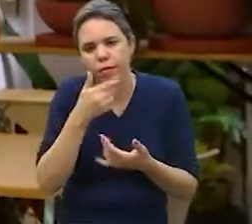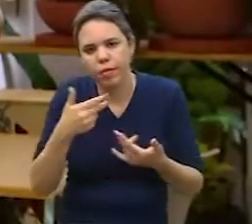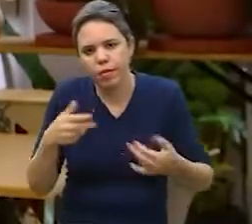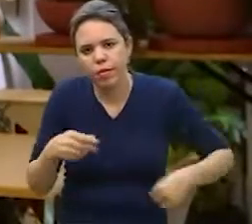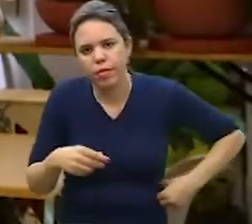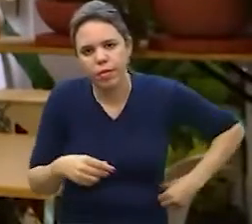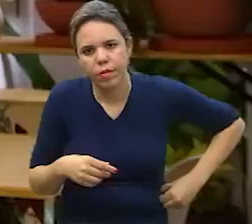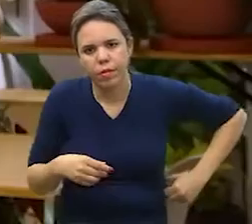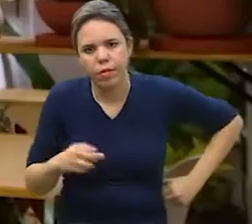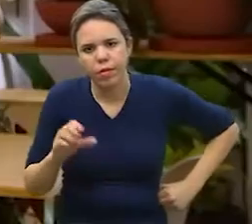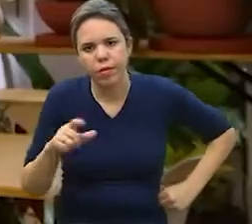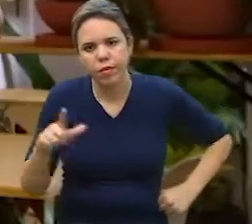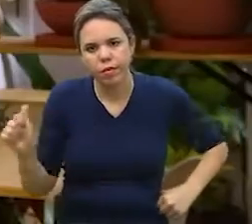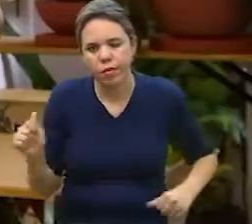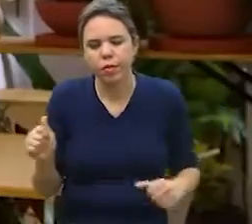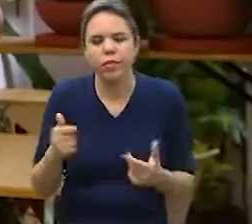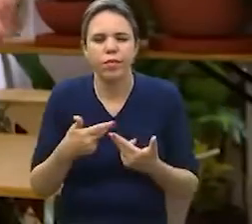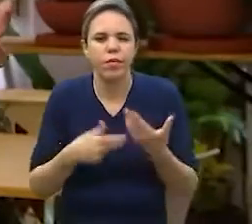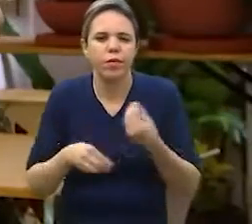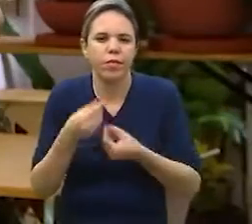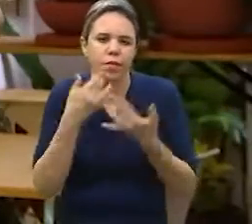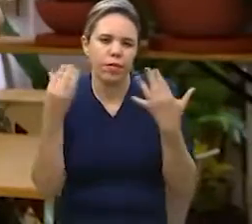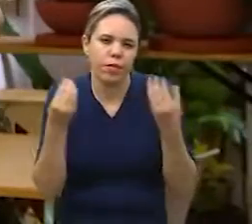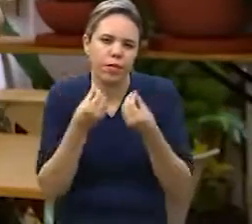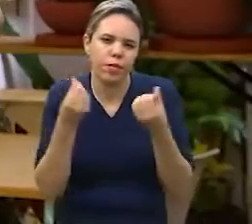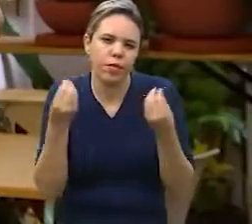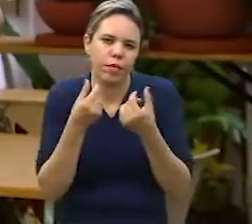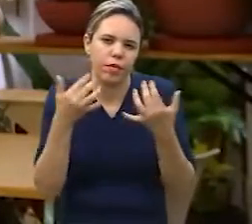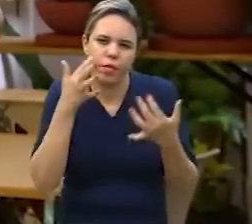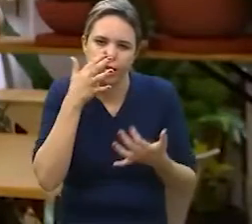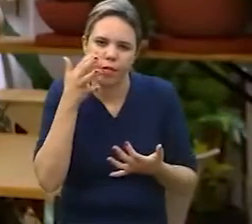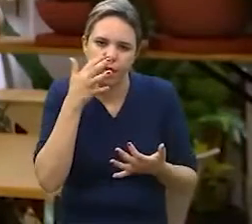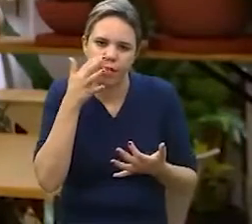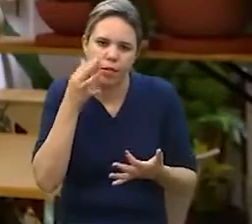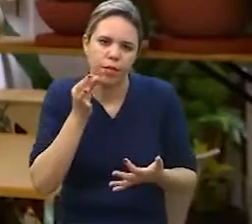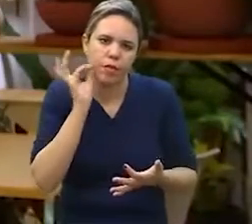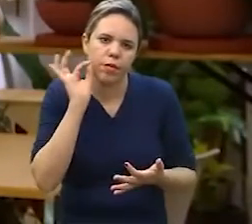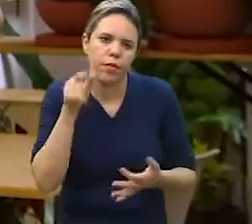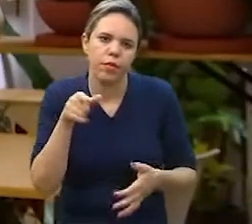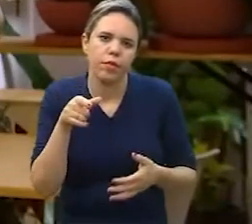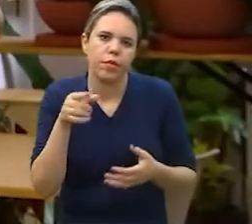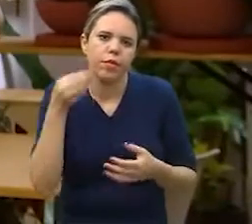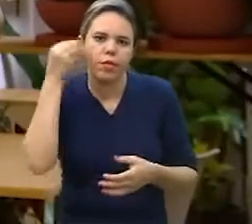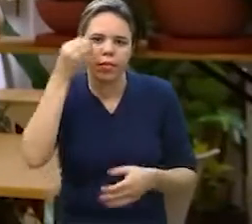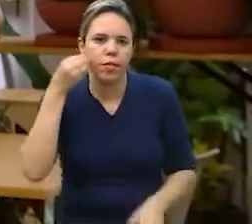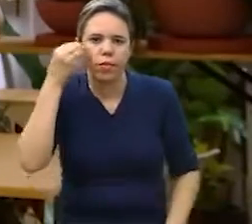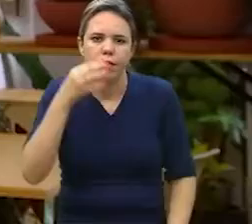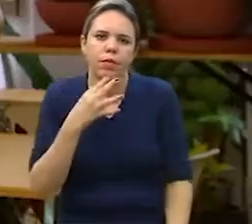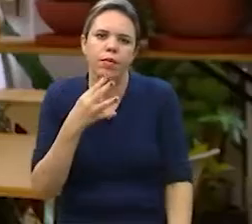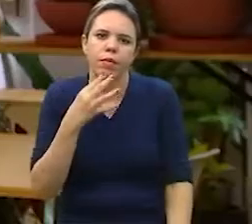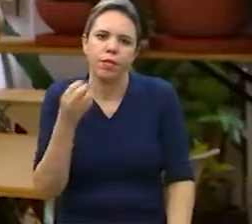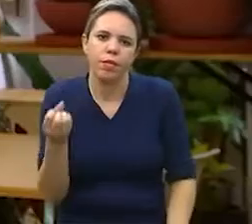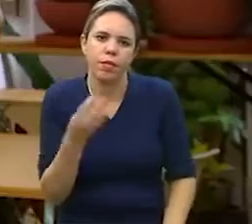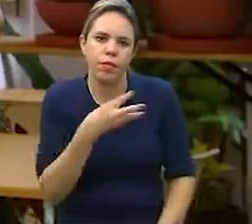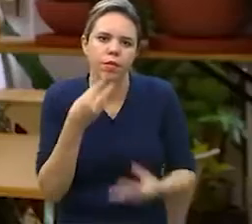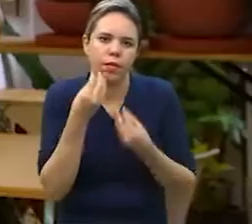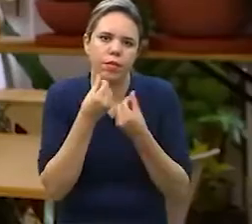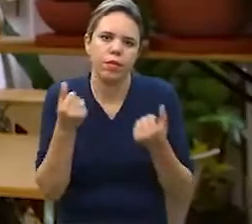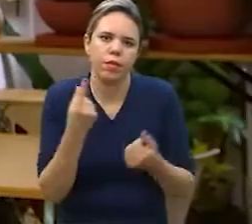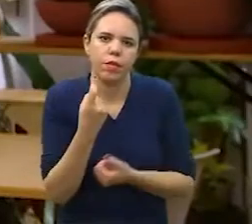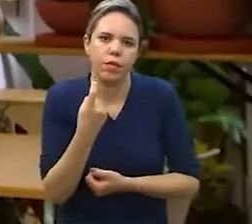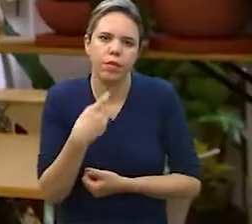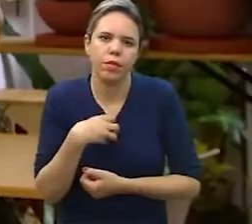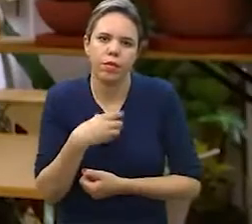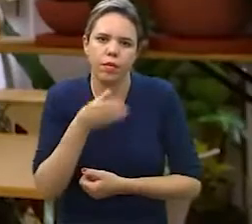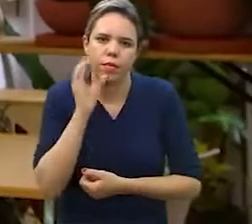adocicadas, de canela, de baunilha, de vários tipos. E isso me encantou no café. essa experiência de conhecer novos sabores em uma